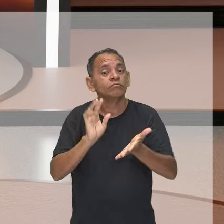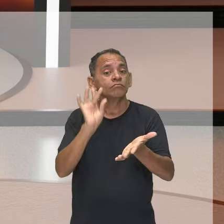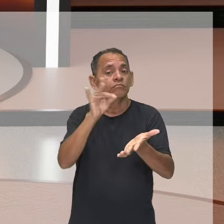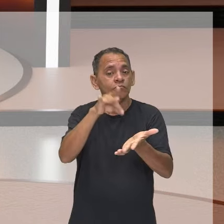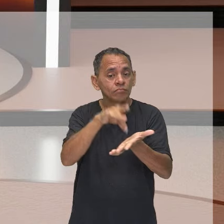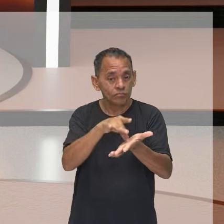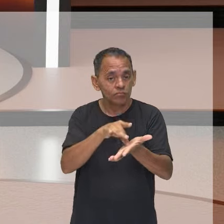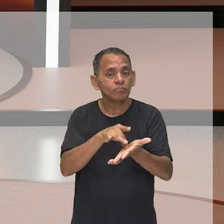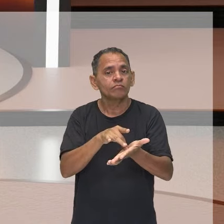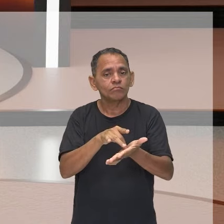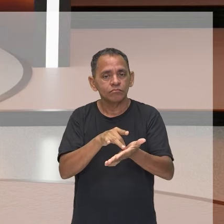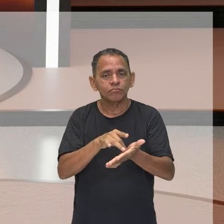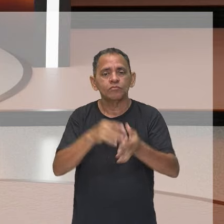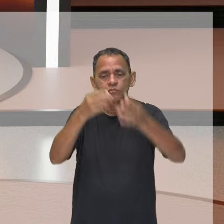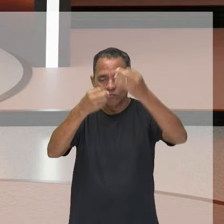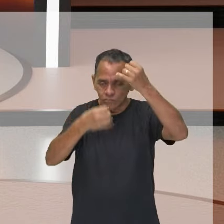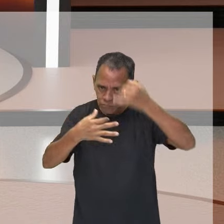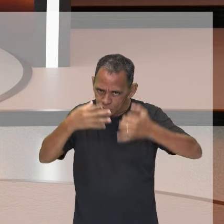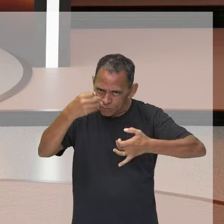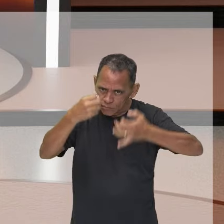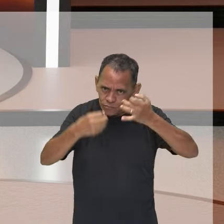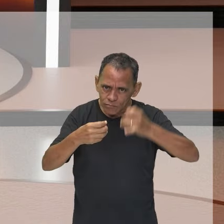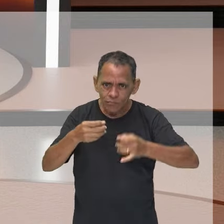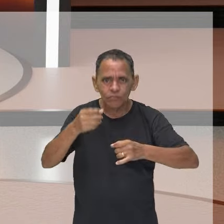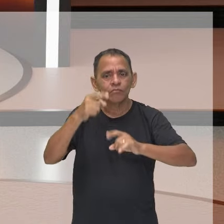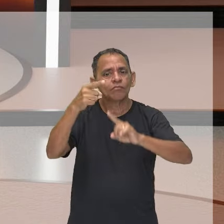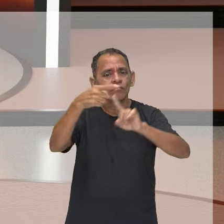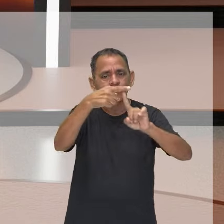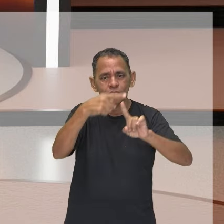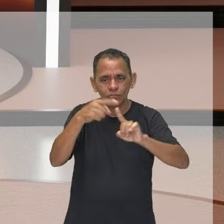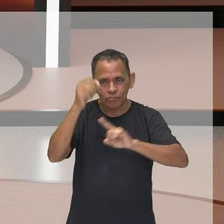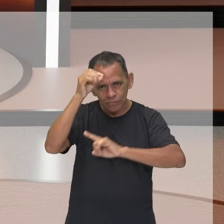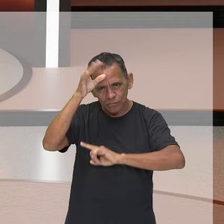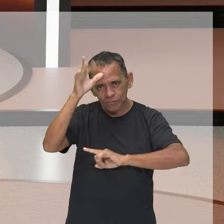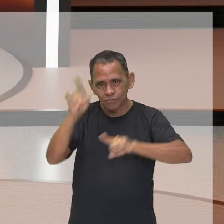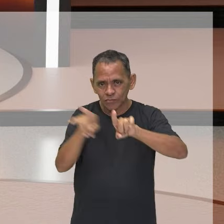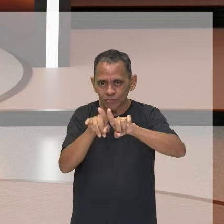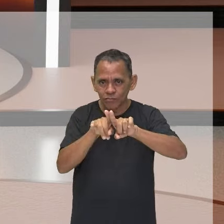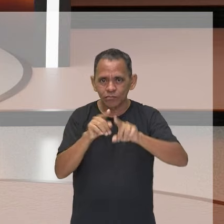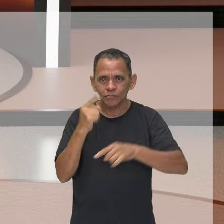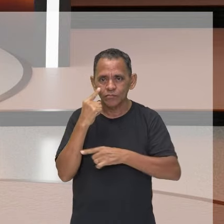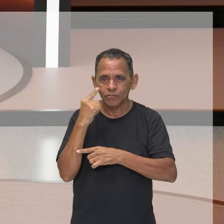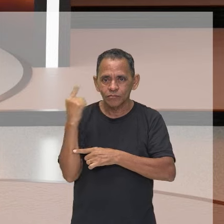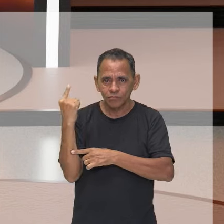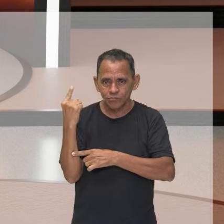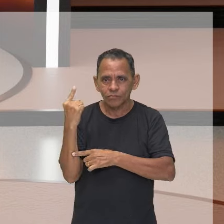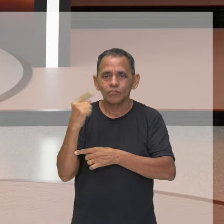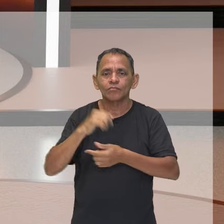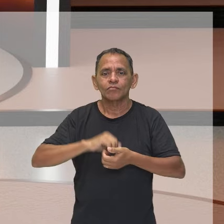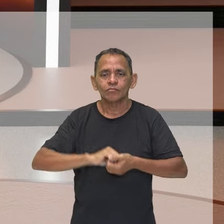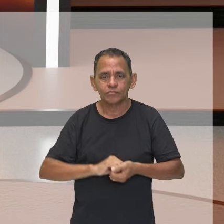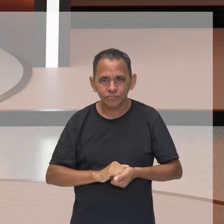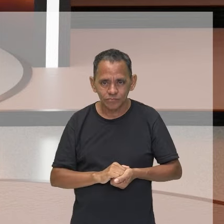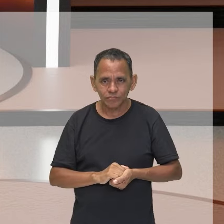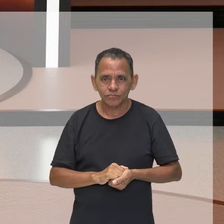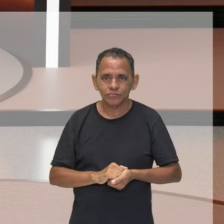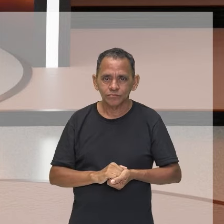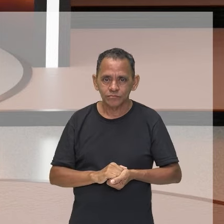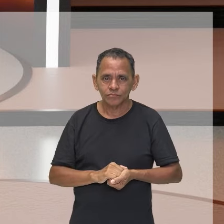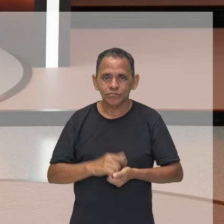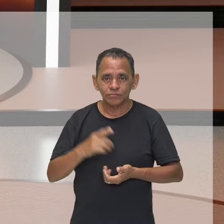sobre esses tipos de conhecimento. Vocês estão vendo no quadro aqui ao lado, né? Que nós temos